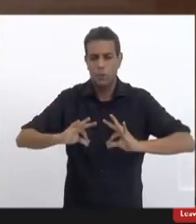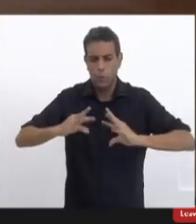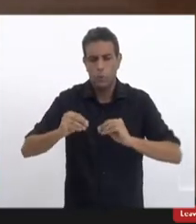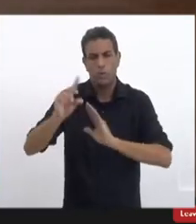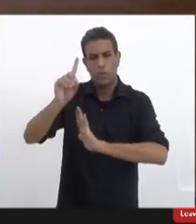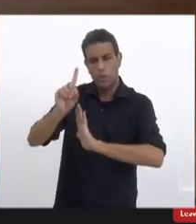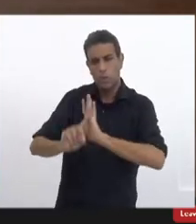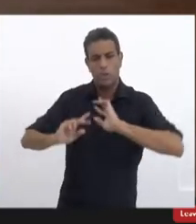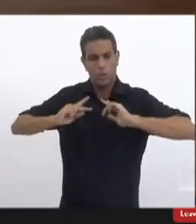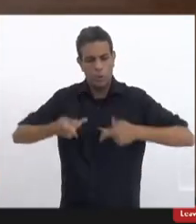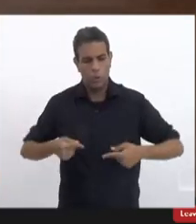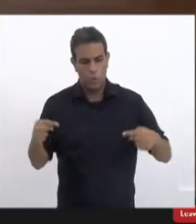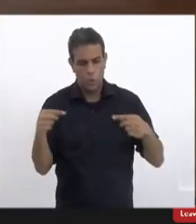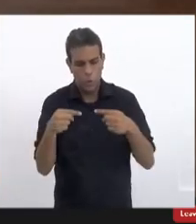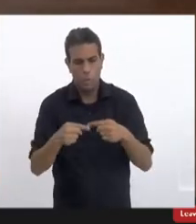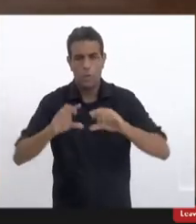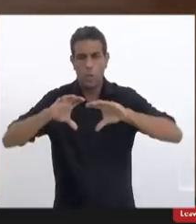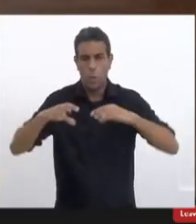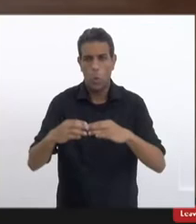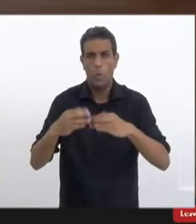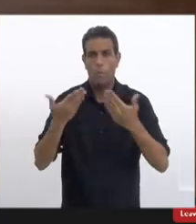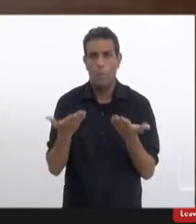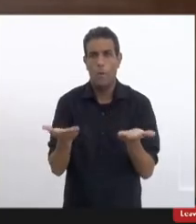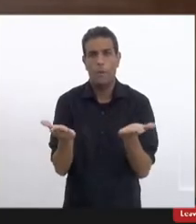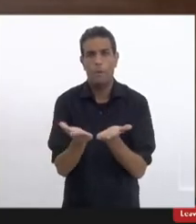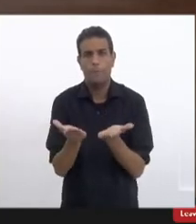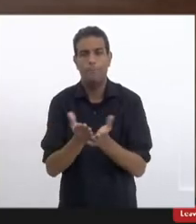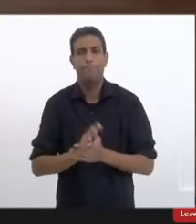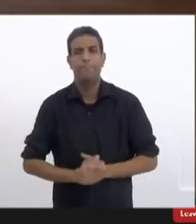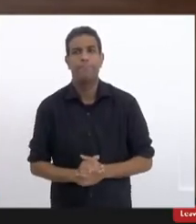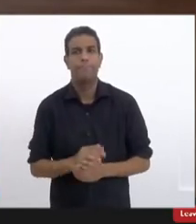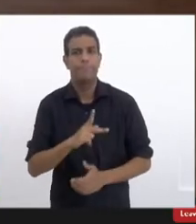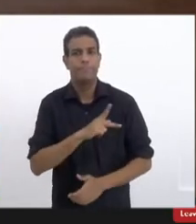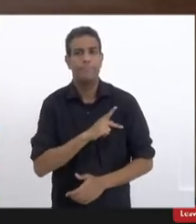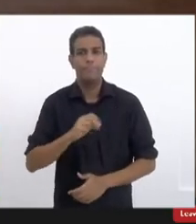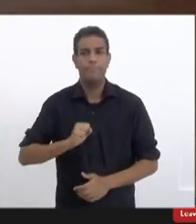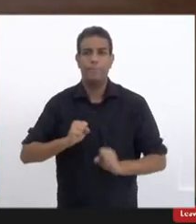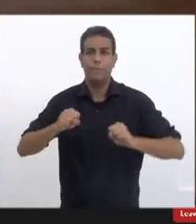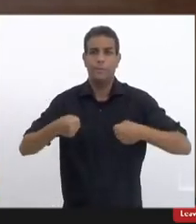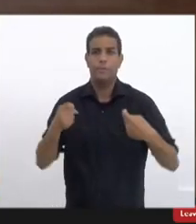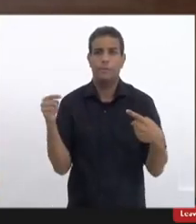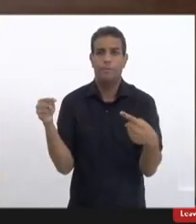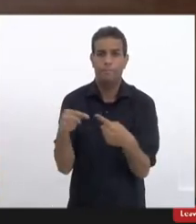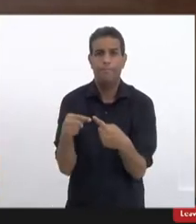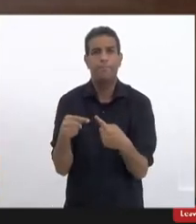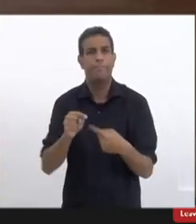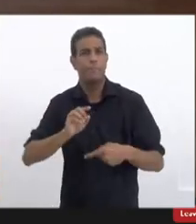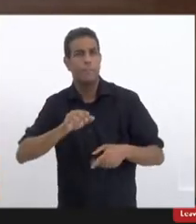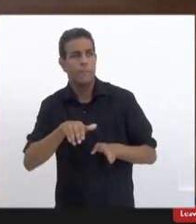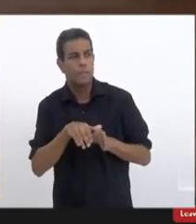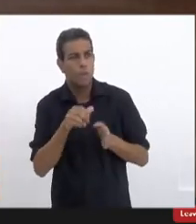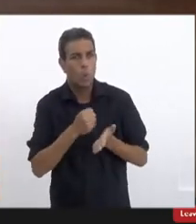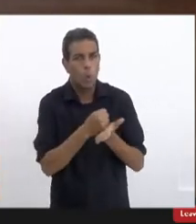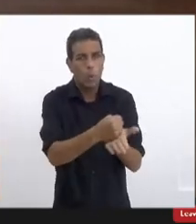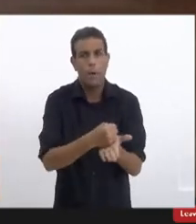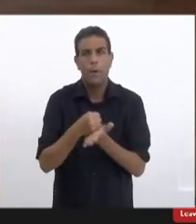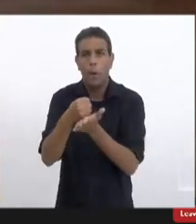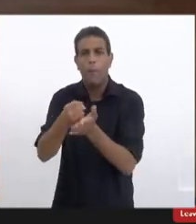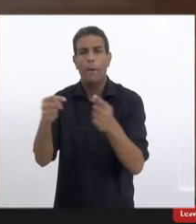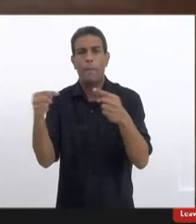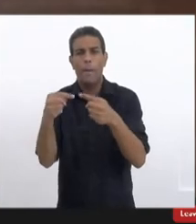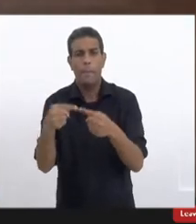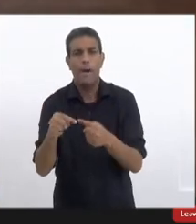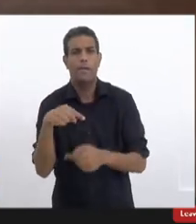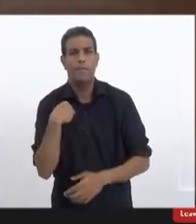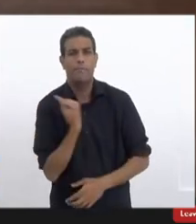estavam previstas naquela comunidade terapêutica. A Defensoria Pública tem um objetivo de acompanhar, né, que